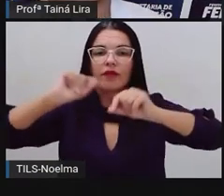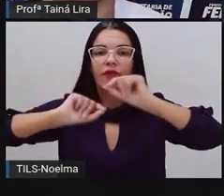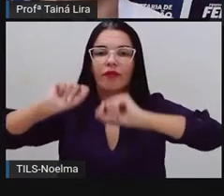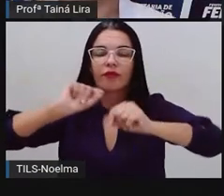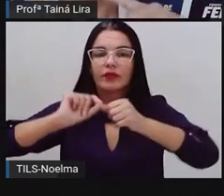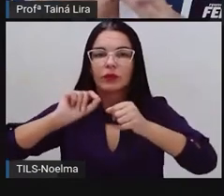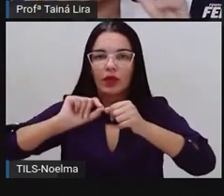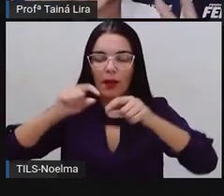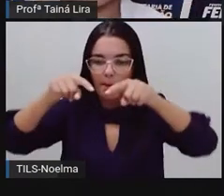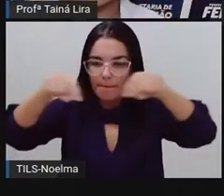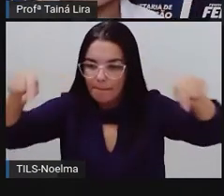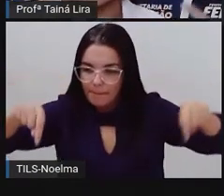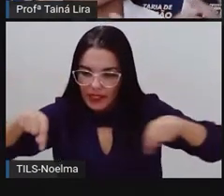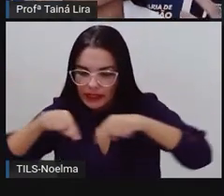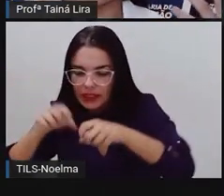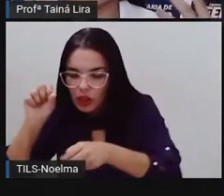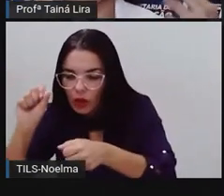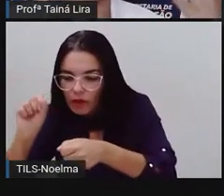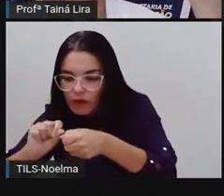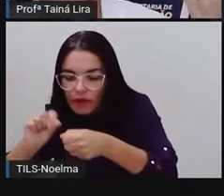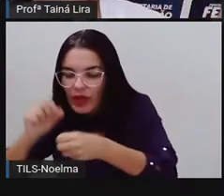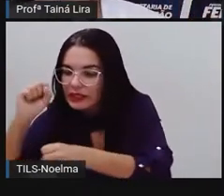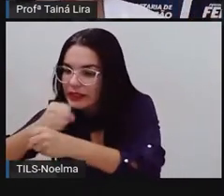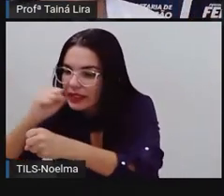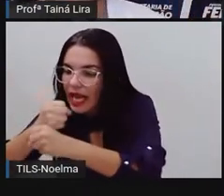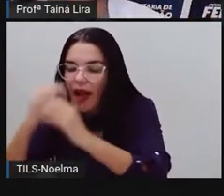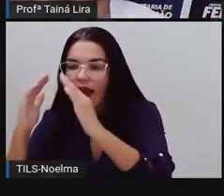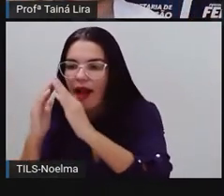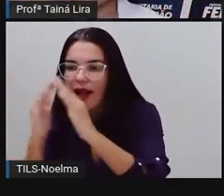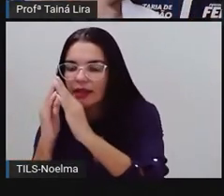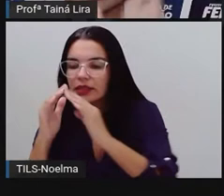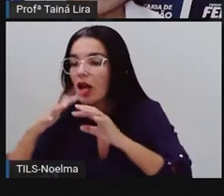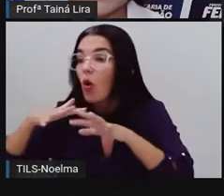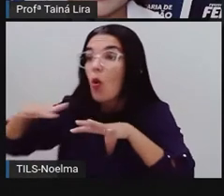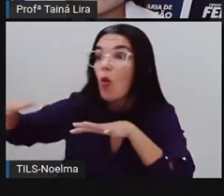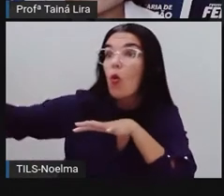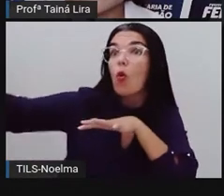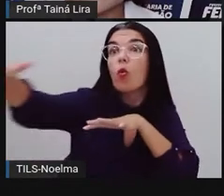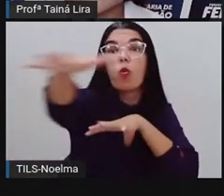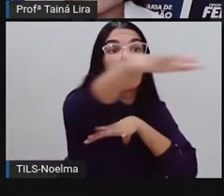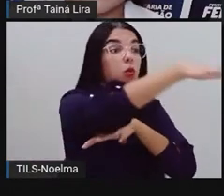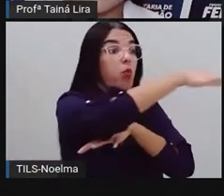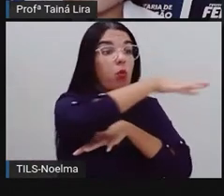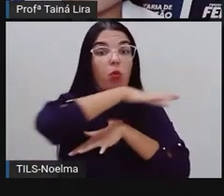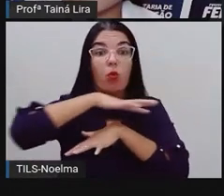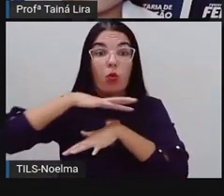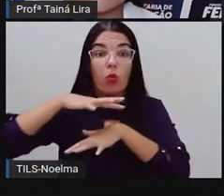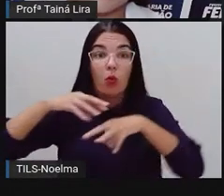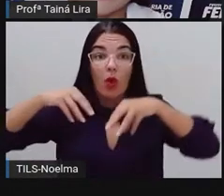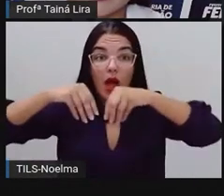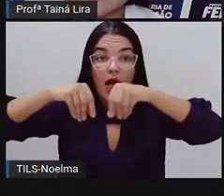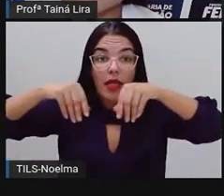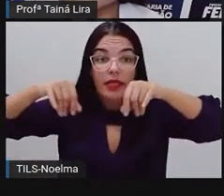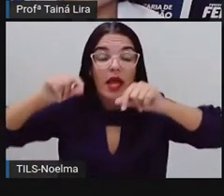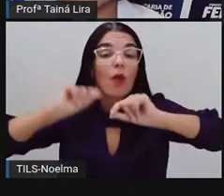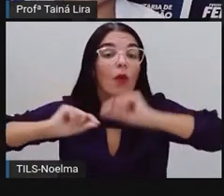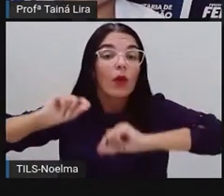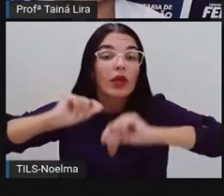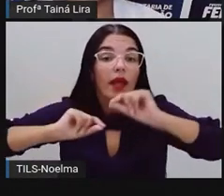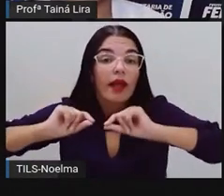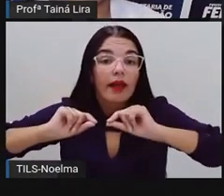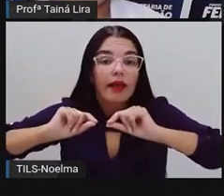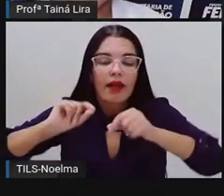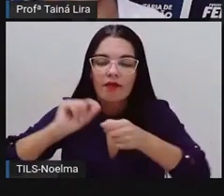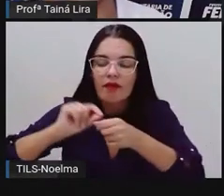constrói a casa e deixa aquele outro pedaço para plantar para criar gado